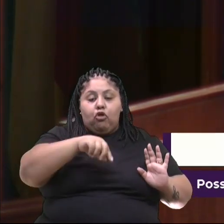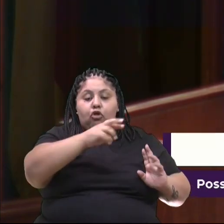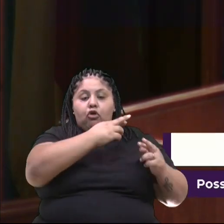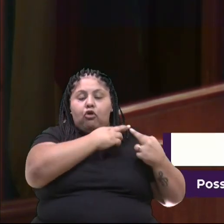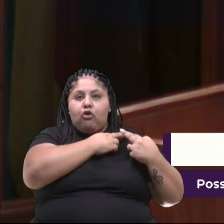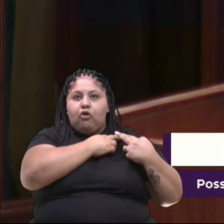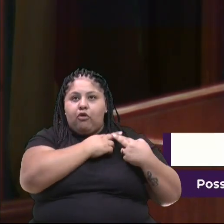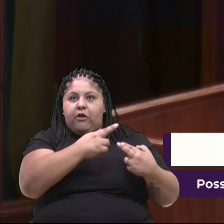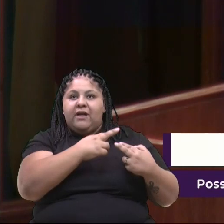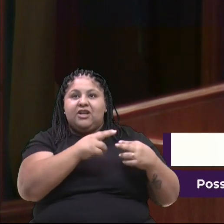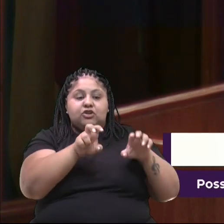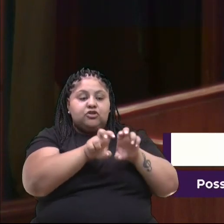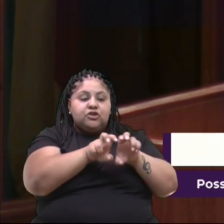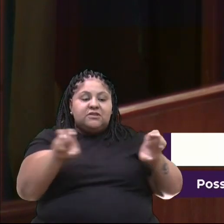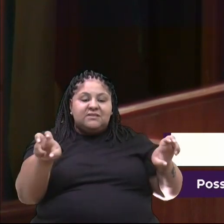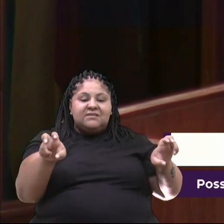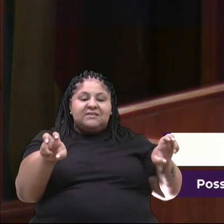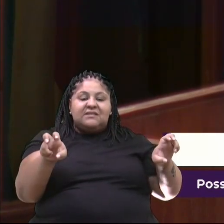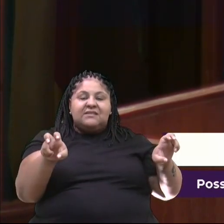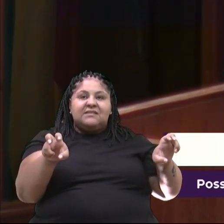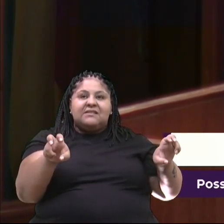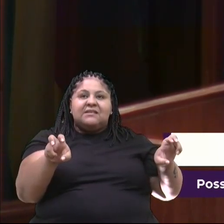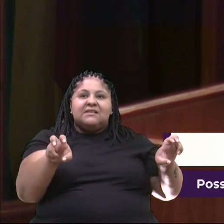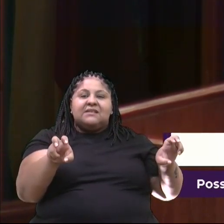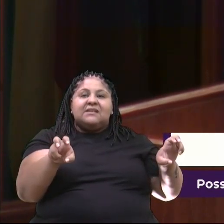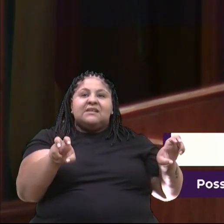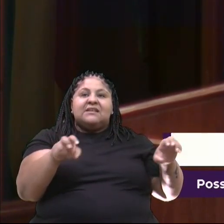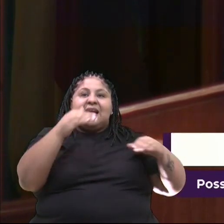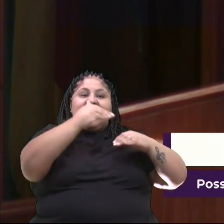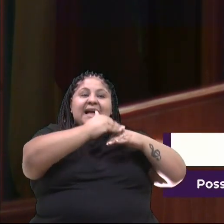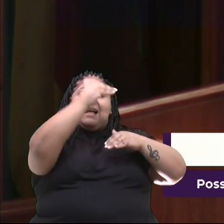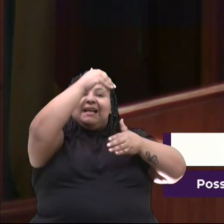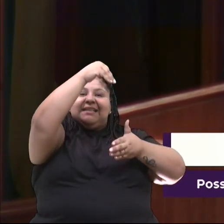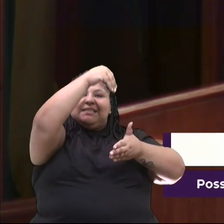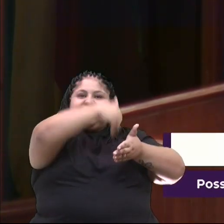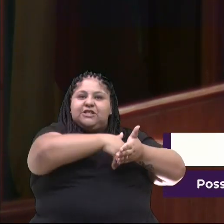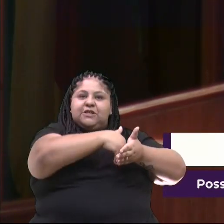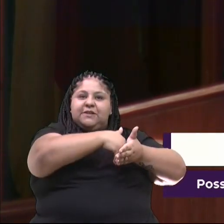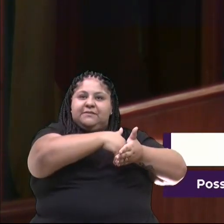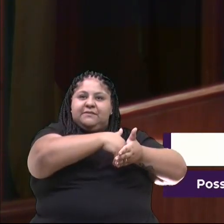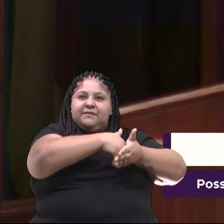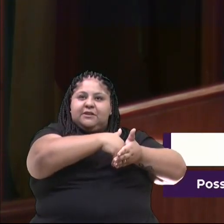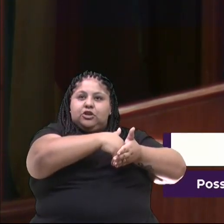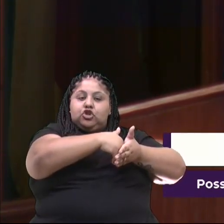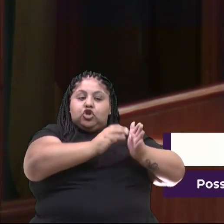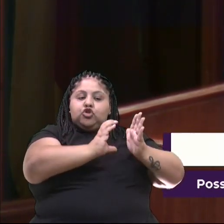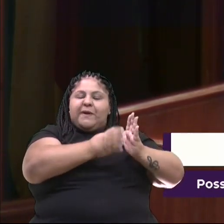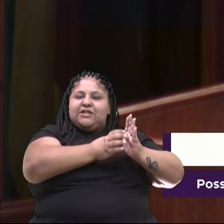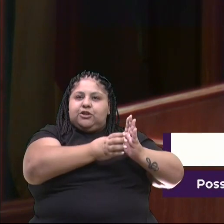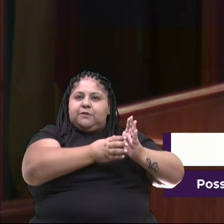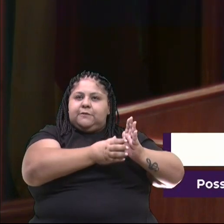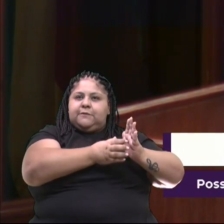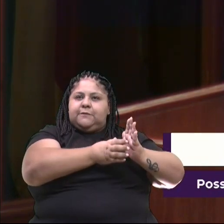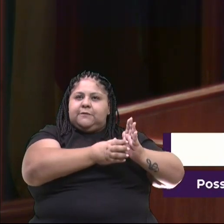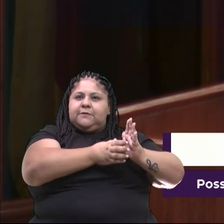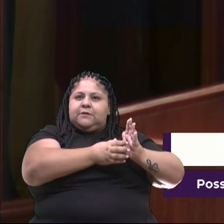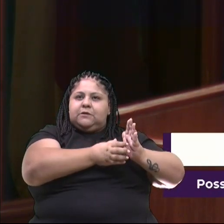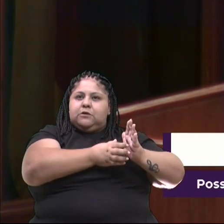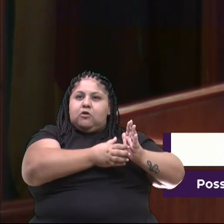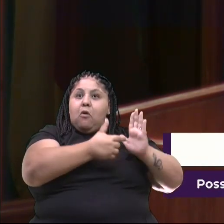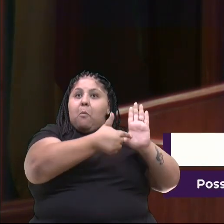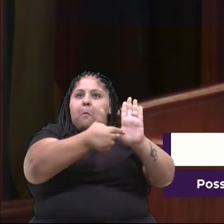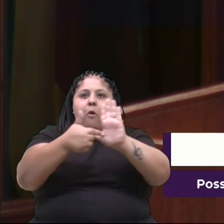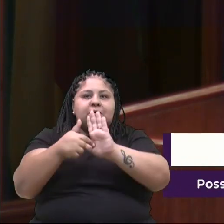as nossas bancadas por sermos as mais votadas dentro dos nossos partidos. Uma prova